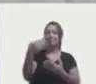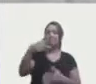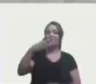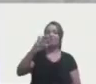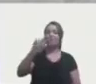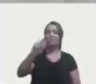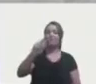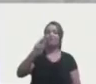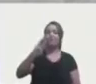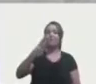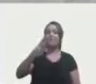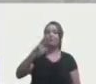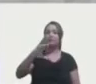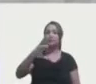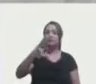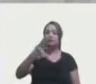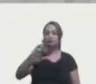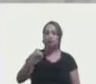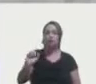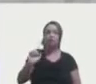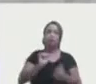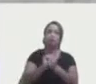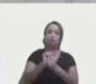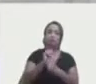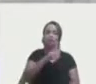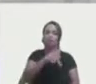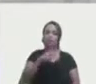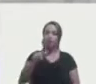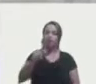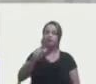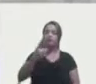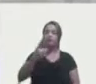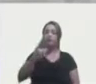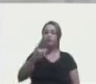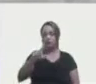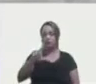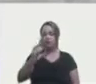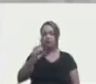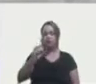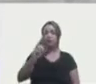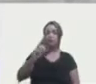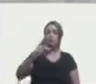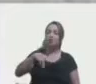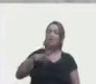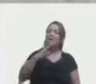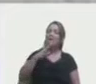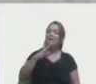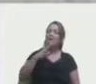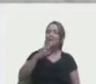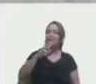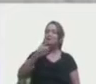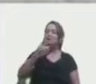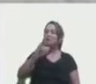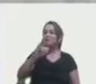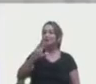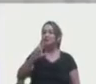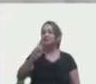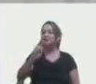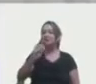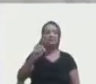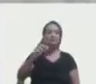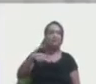colocou junto com o professor Gilson Volpato conheci o professor Gilson Volpato aqui na